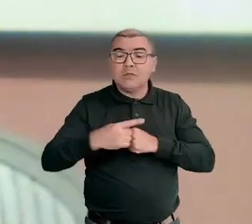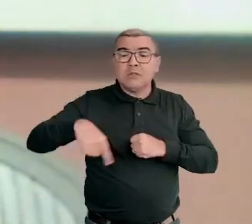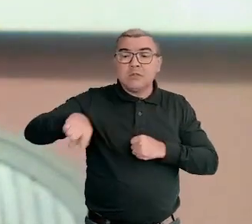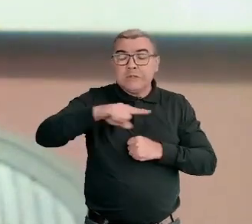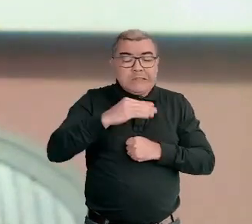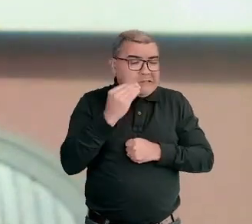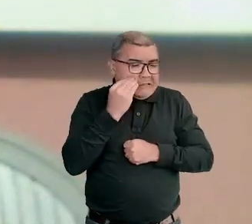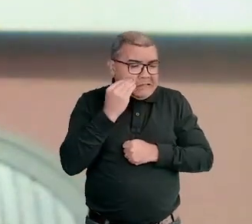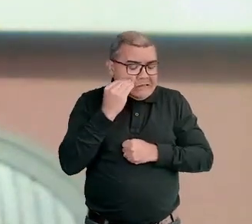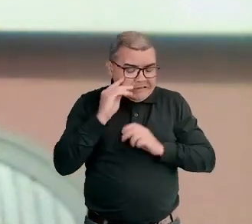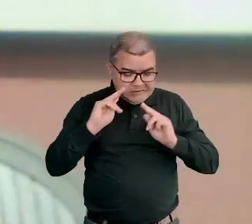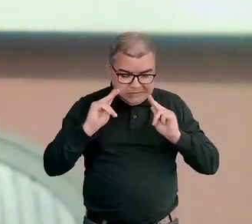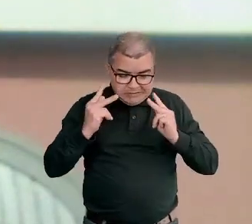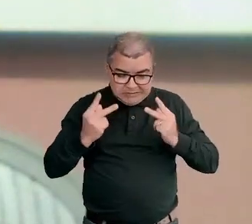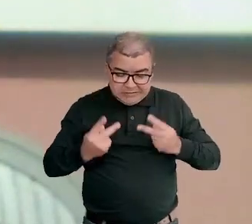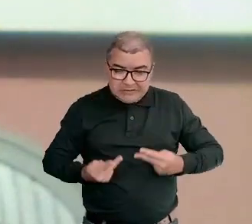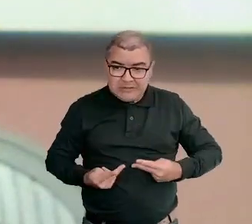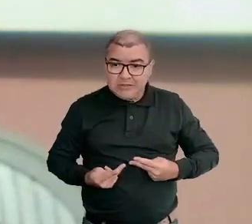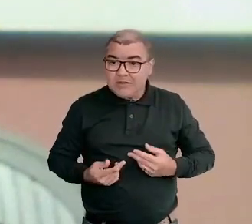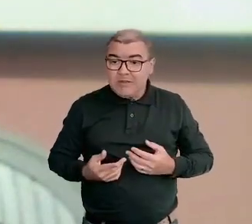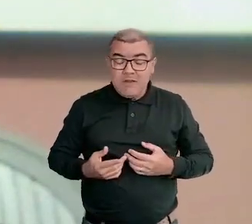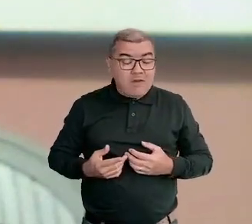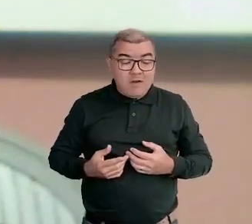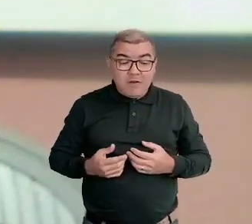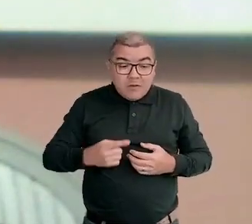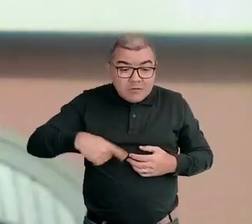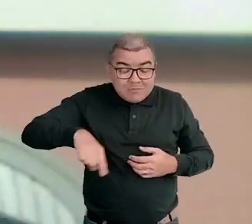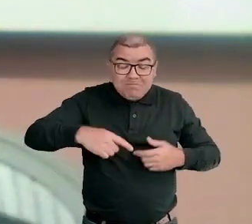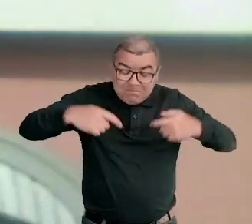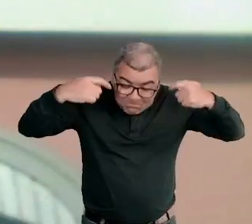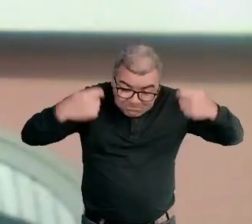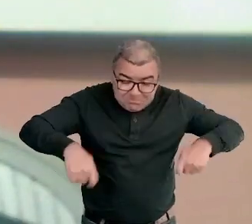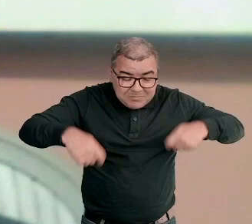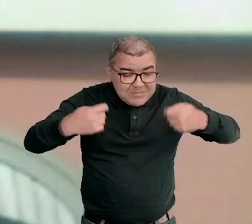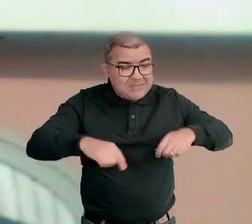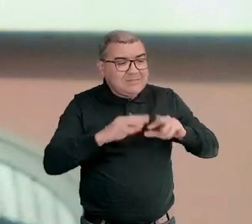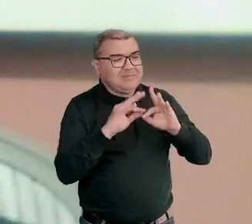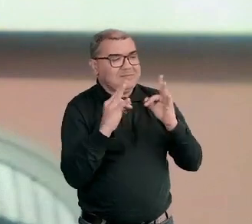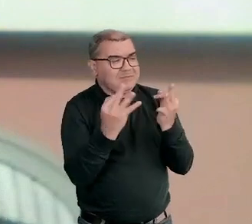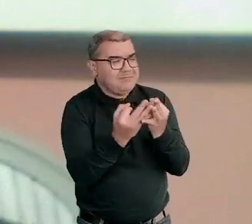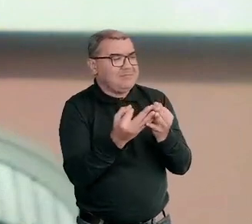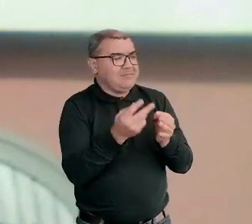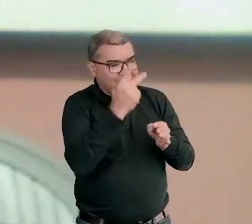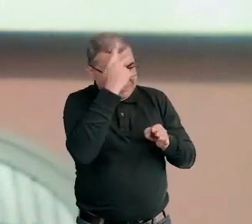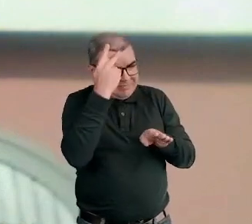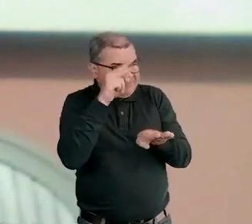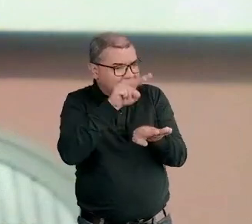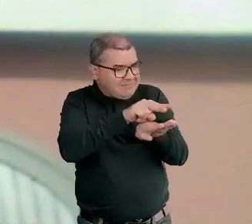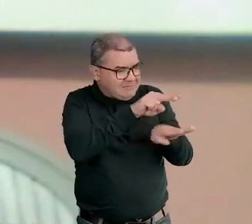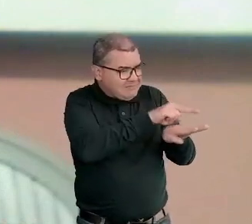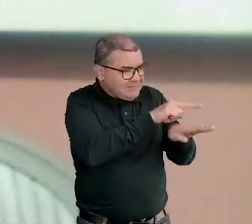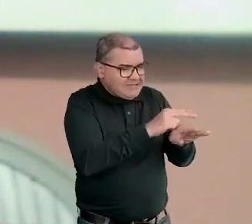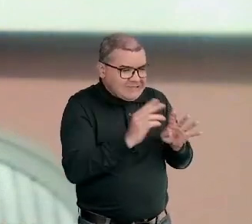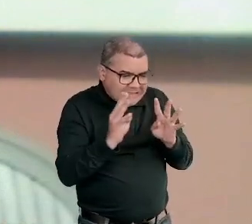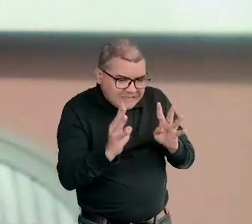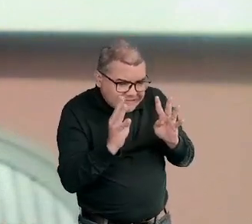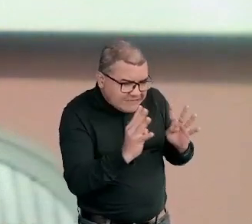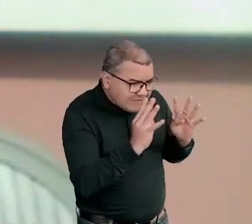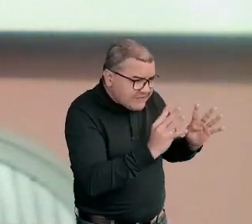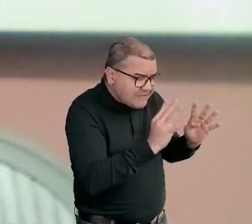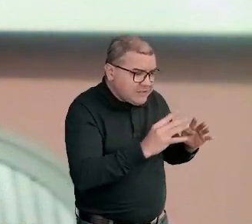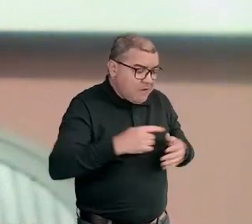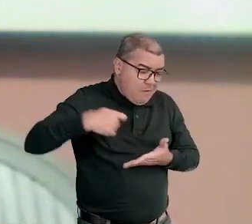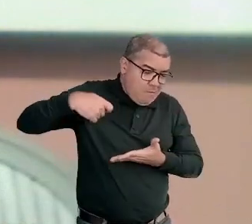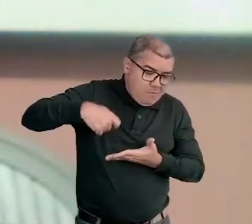Nós testamos humanidades, Arnaldo, por força de uma exigência que nos era quase inusitada, né?